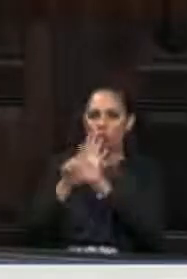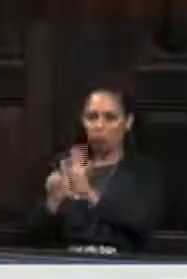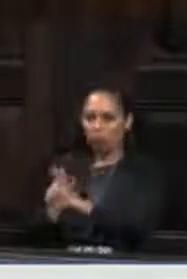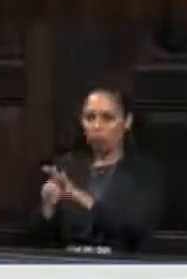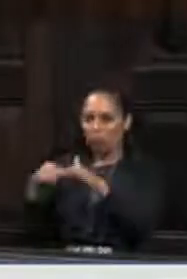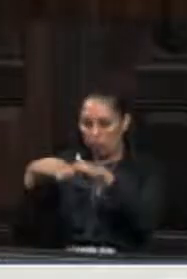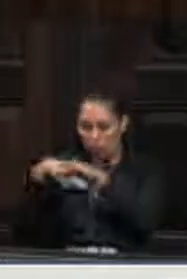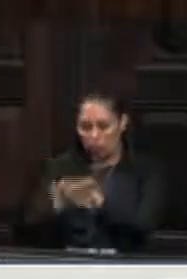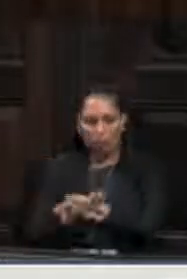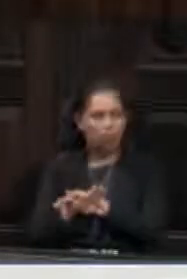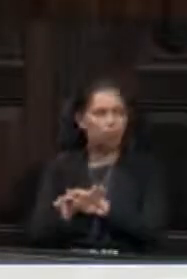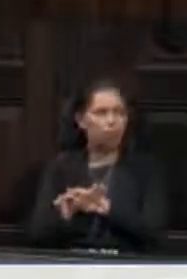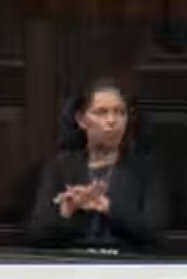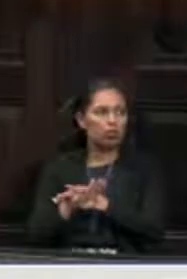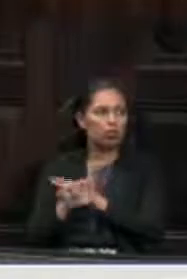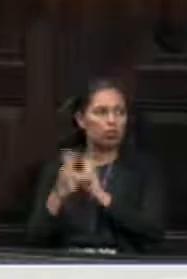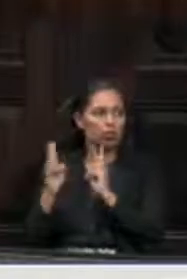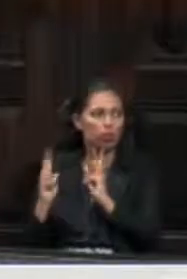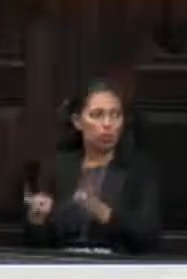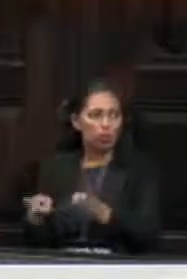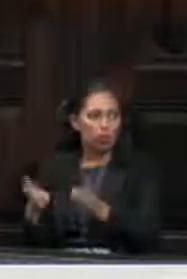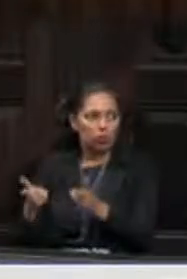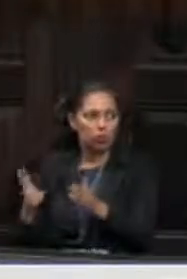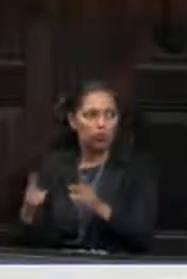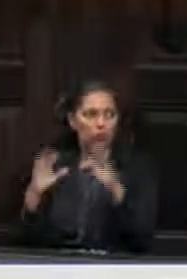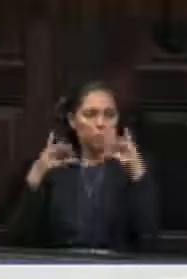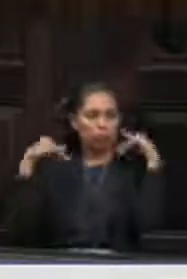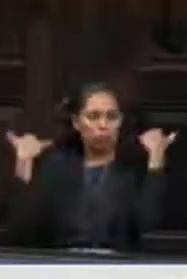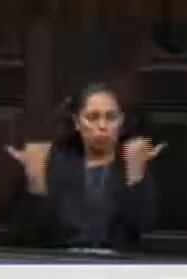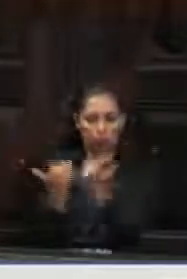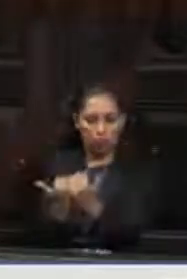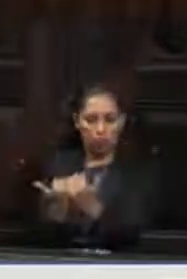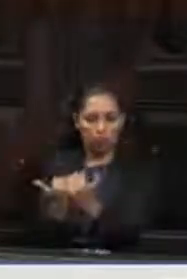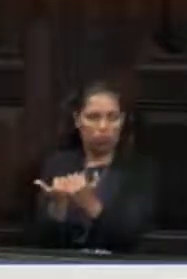que seja mantida a prerrogativa no Congresso